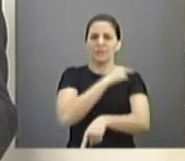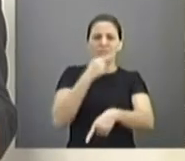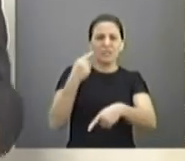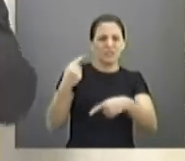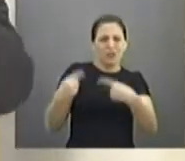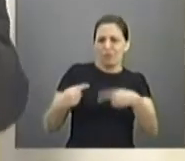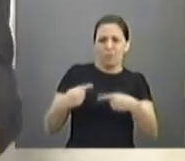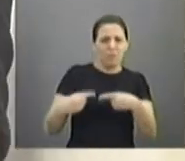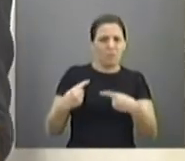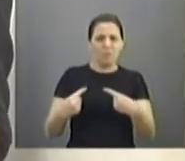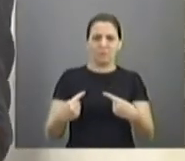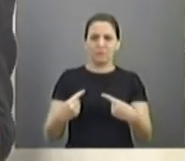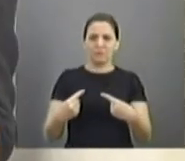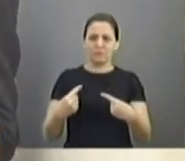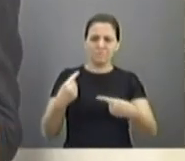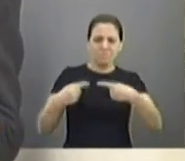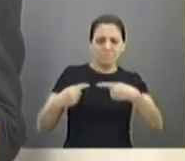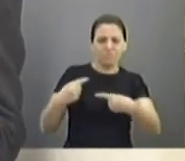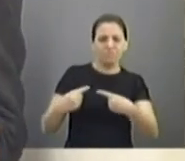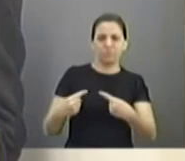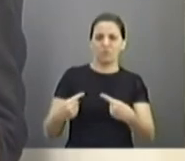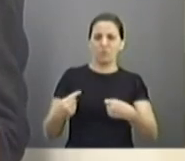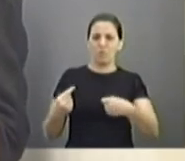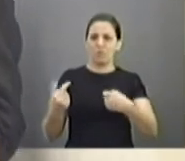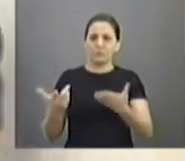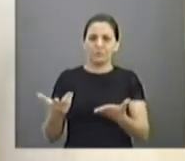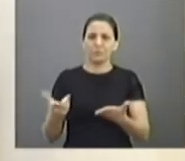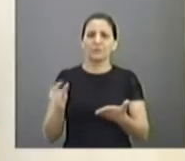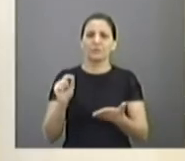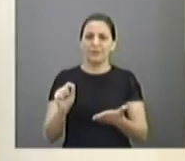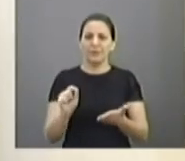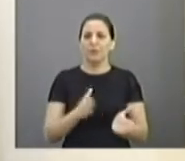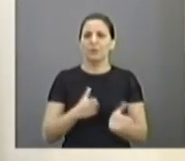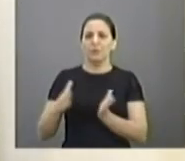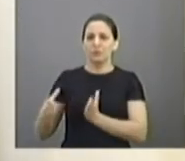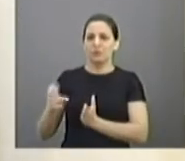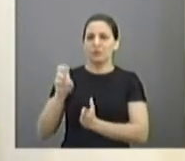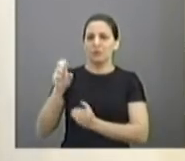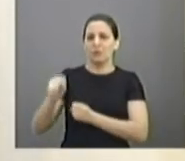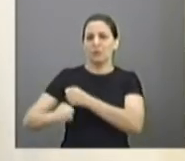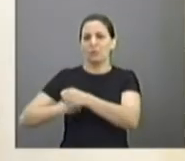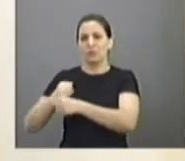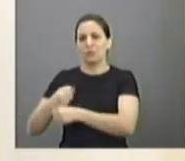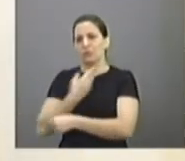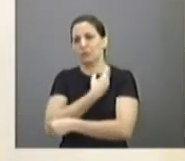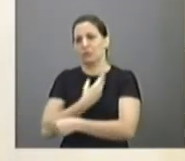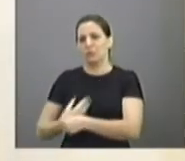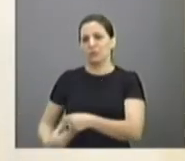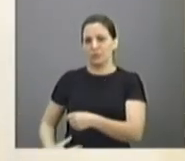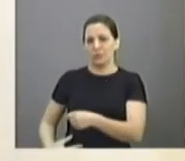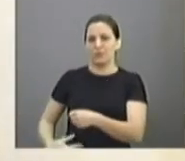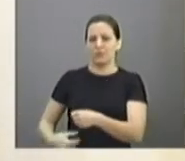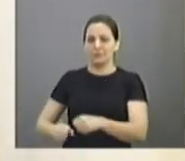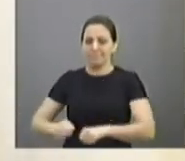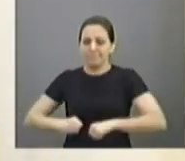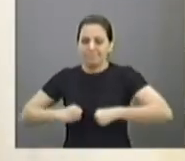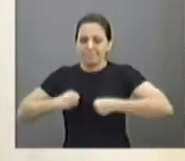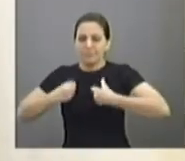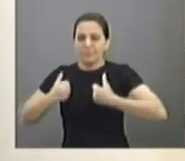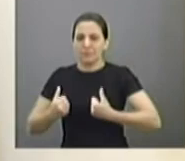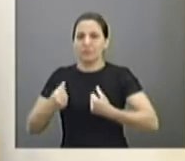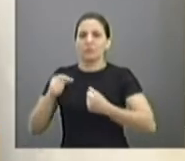indiscutível, indiscutível, vereador Jefferson Achuda, que nos últimos 5 anos o governo se esforçou